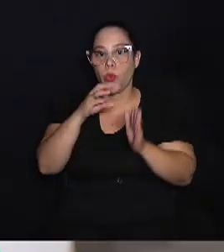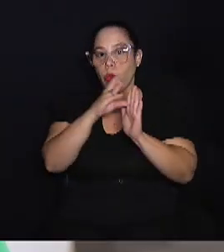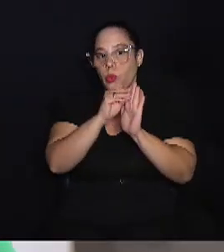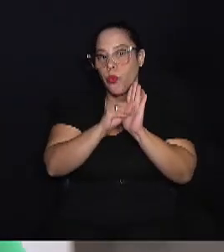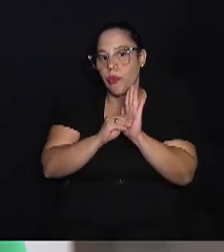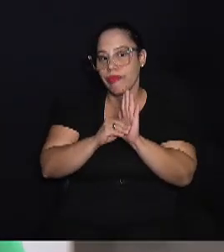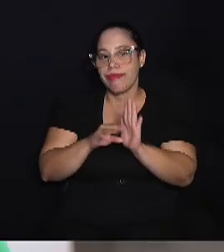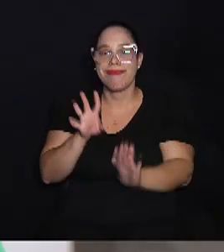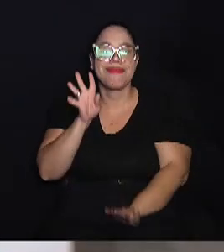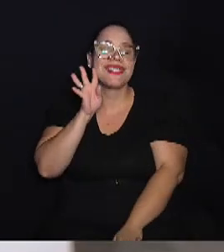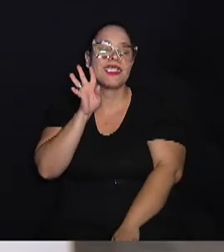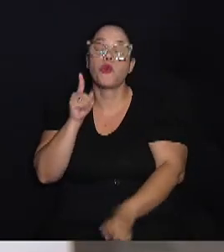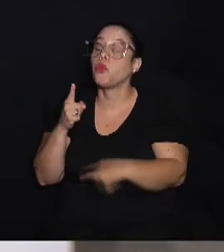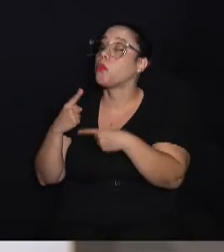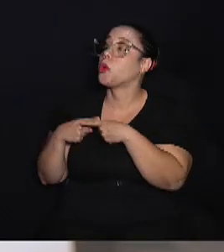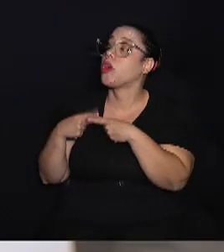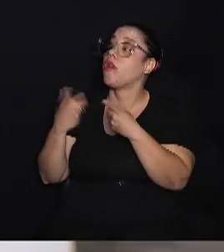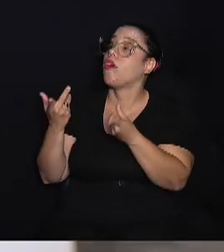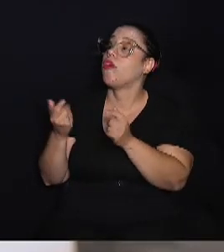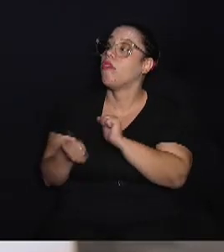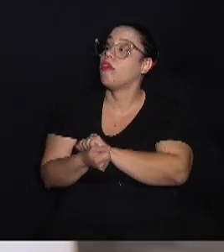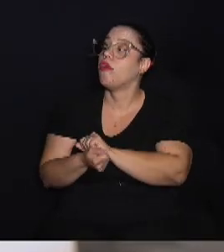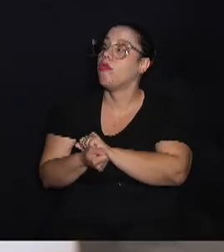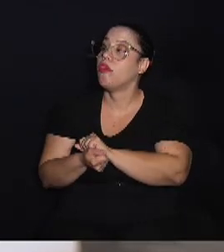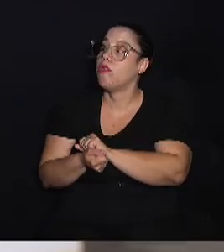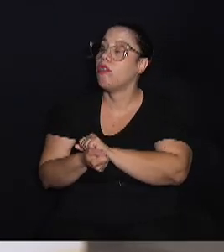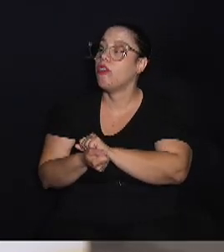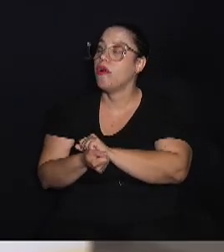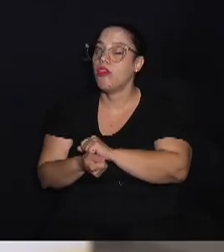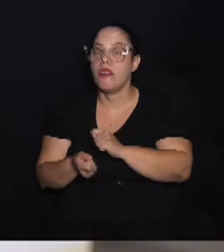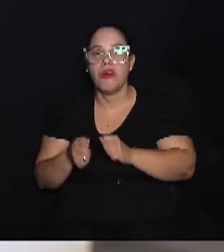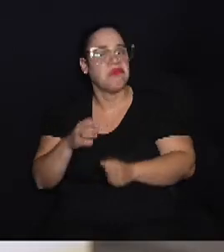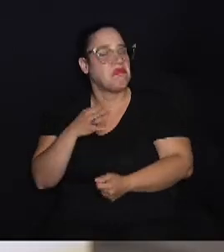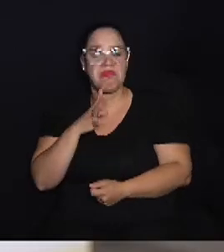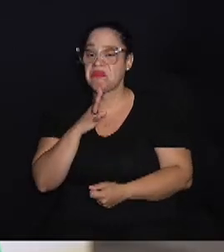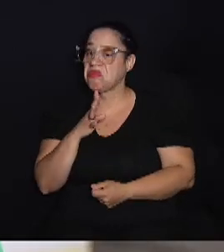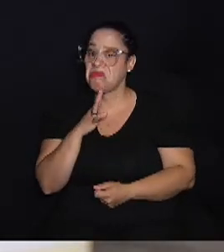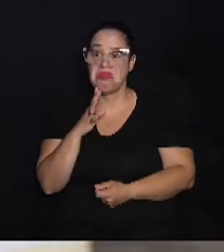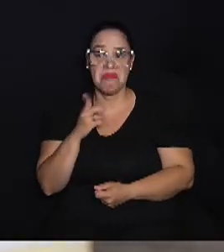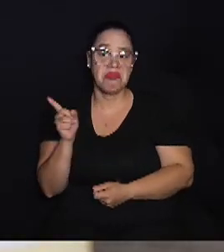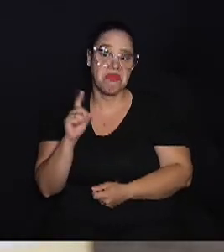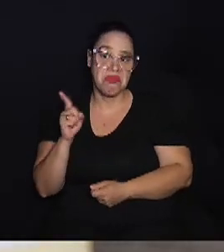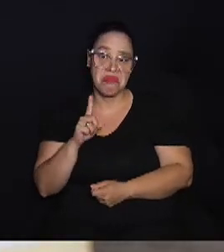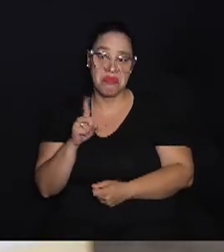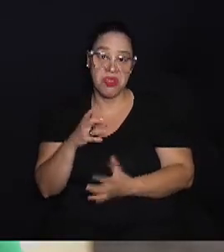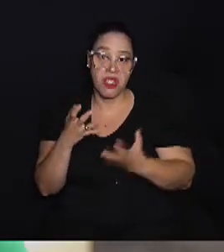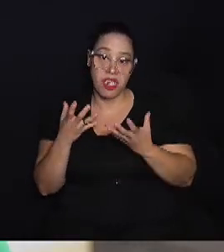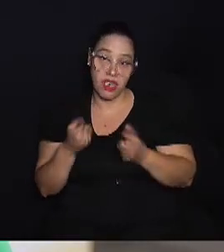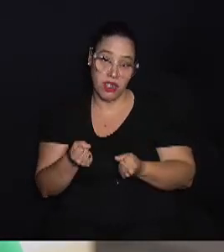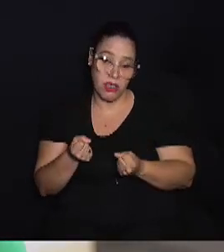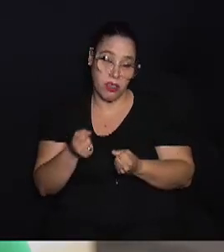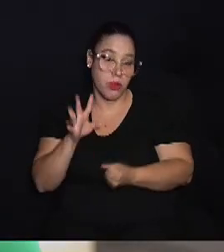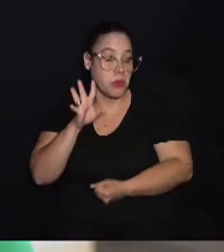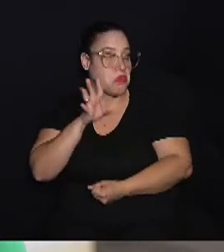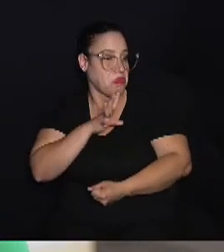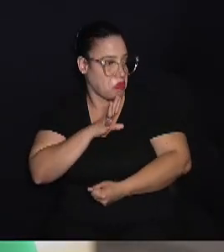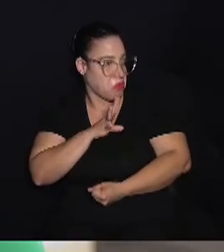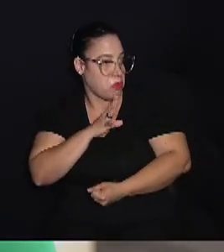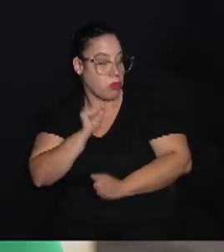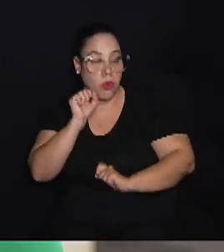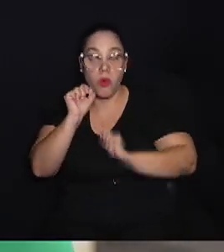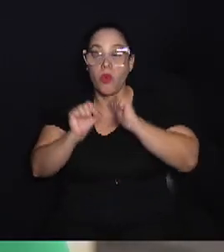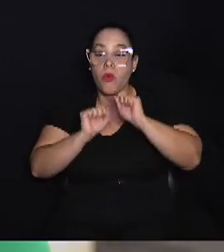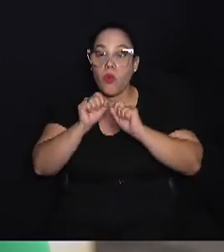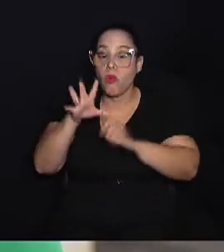super legal. Por quê? Porque tem várias coisas que a gente não conhecia, e a gente agora conheceu. O que